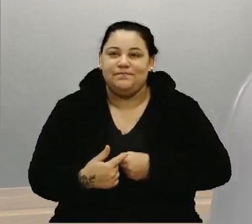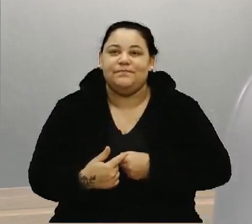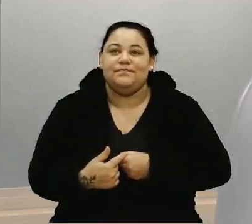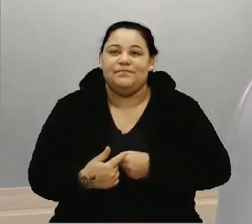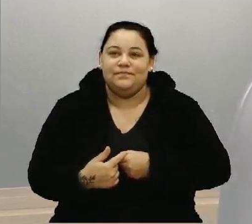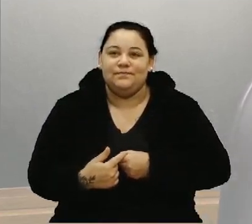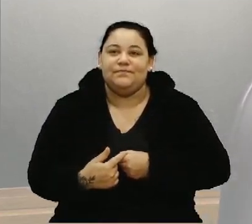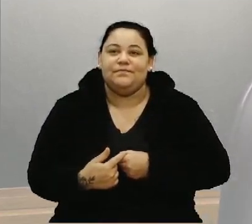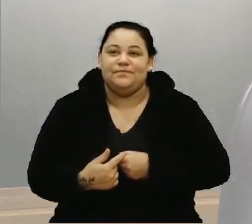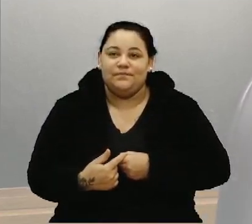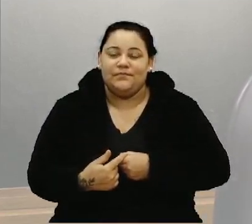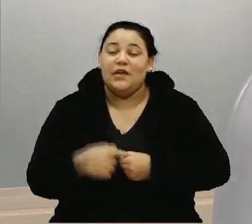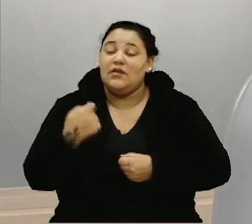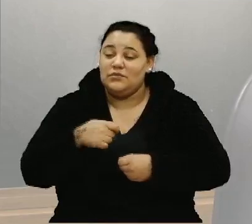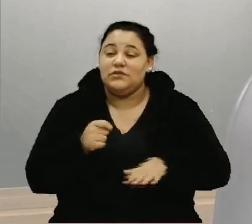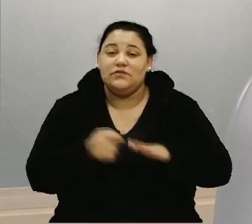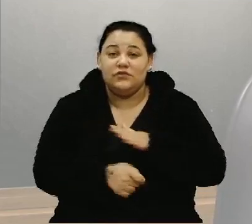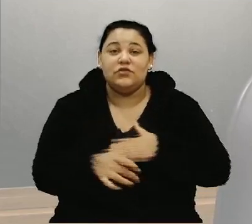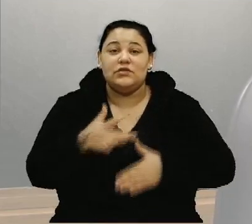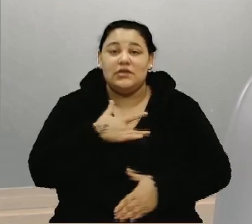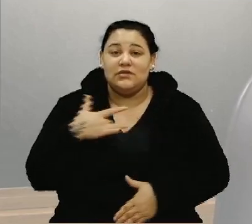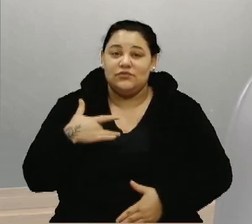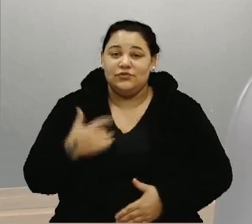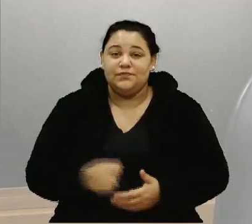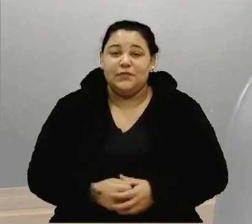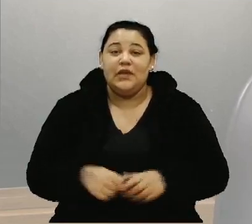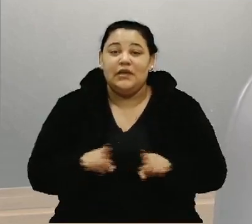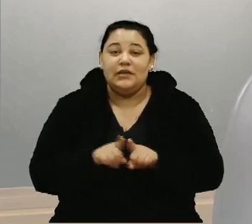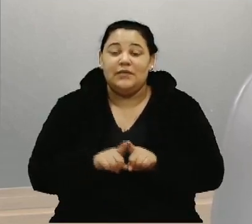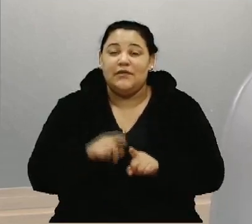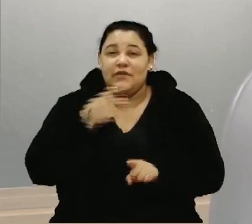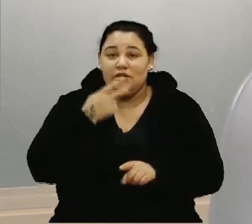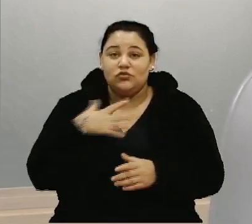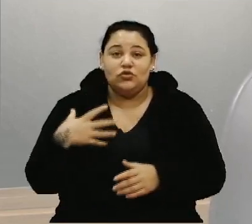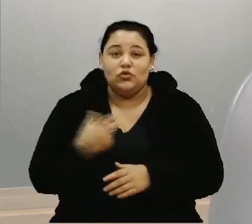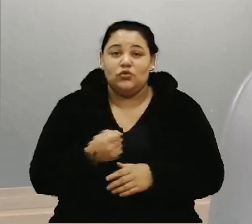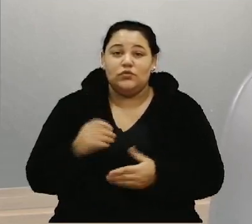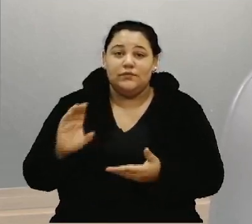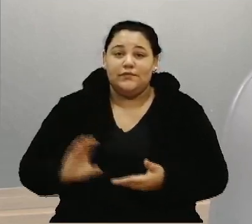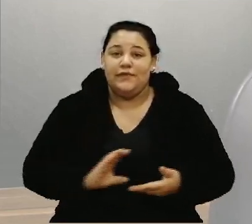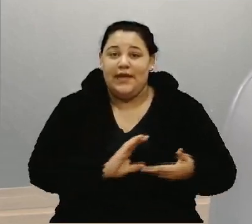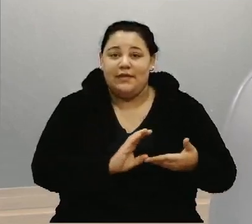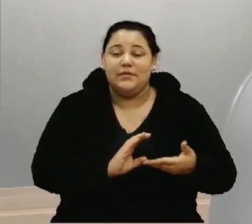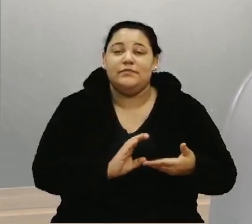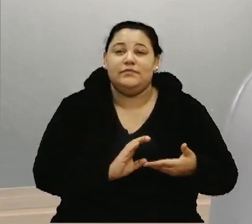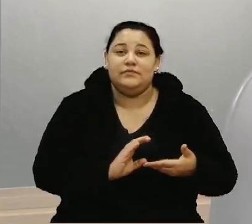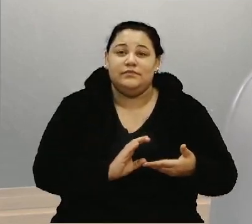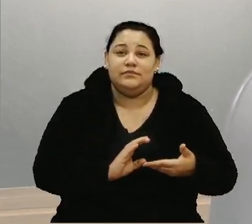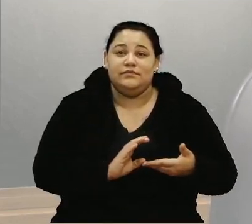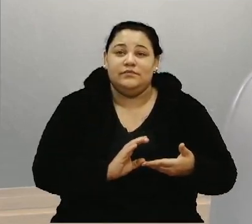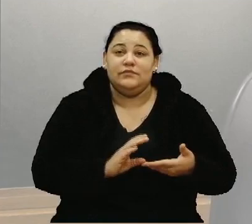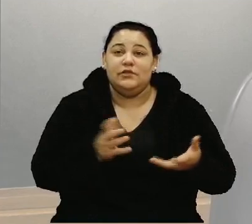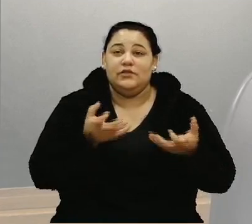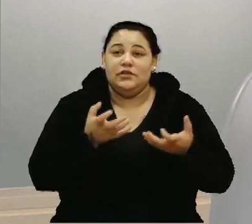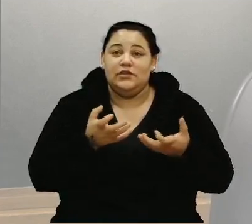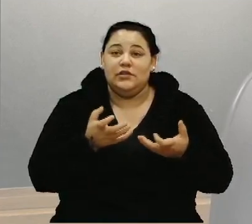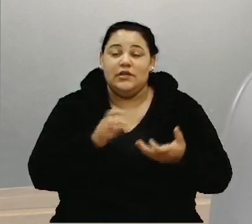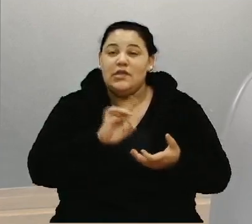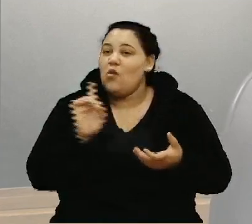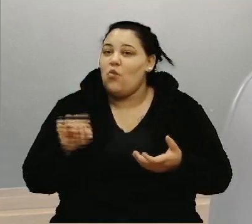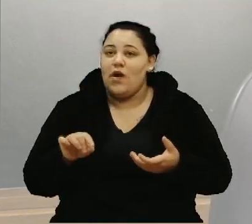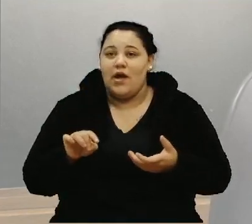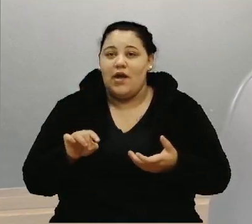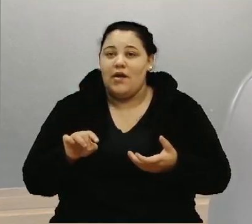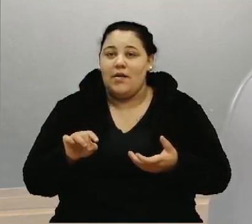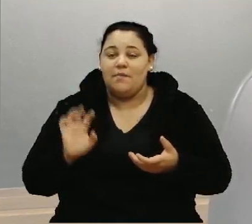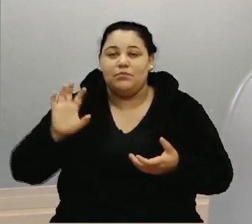saúde. E, além de todas essas emendas, eu quero aqui publicamente também dizer, não foi para a maternidade, mas